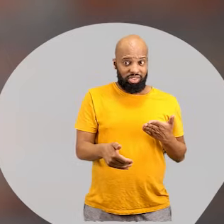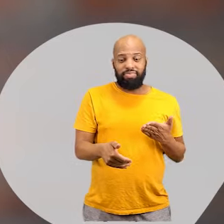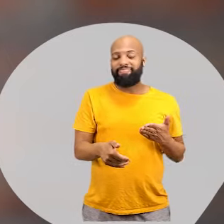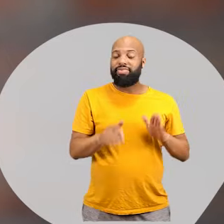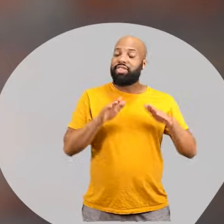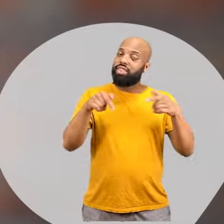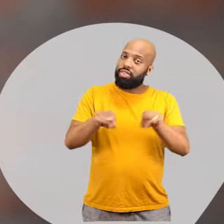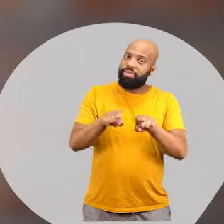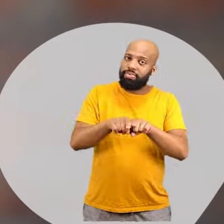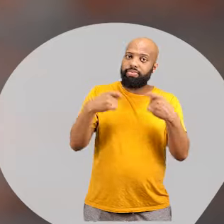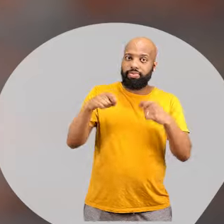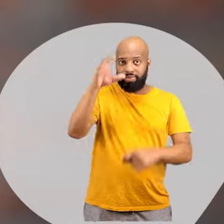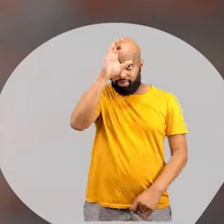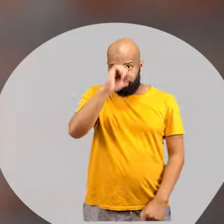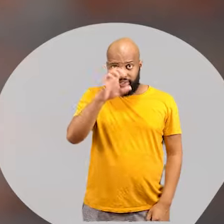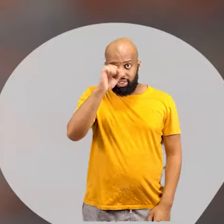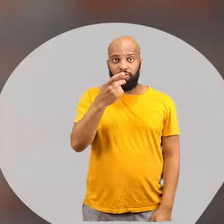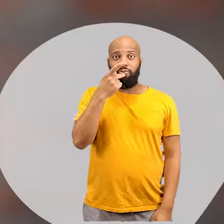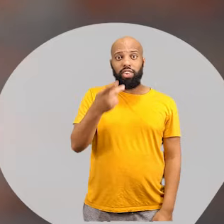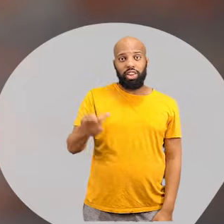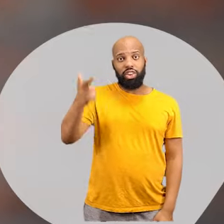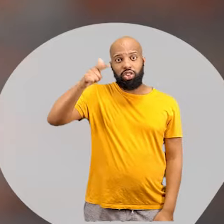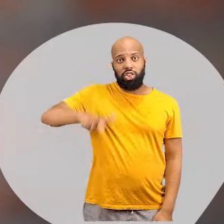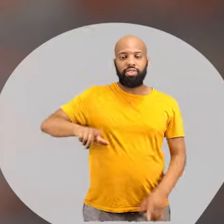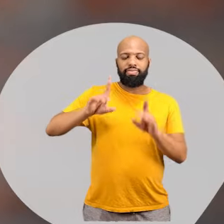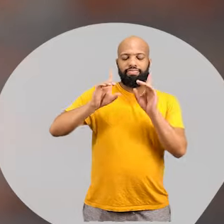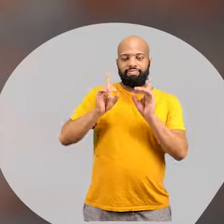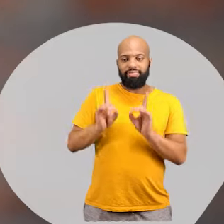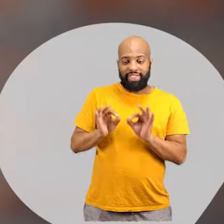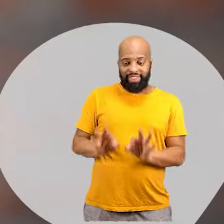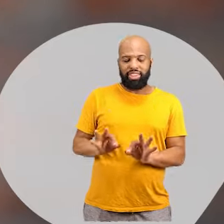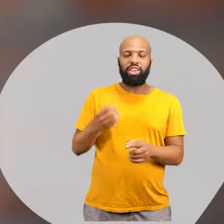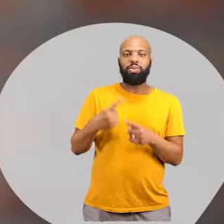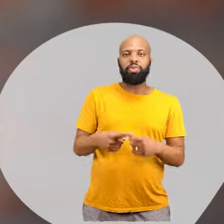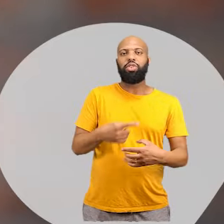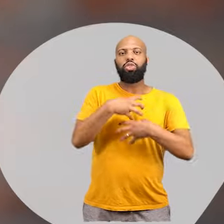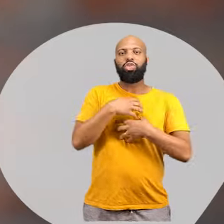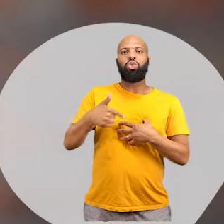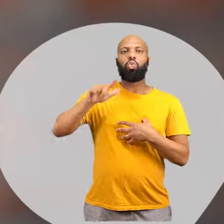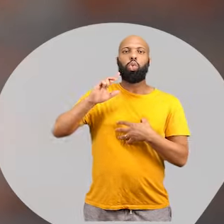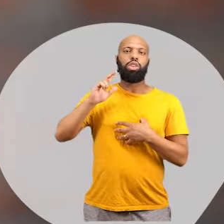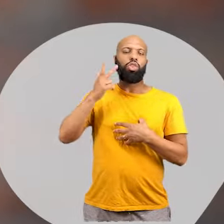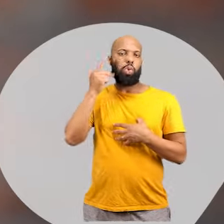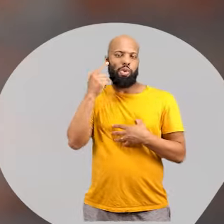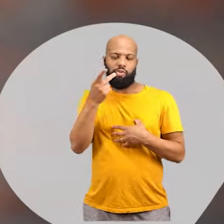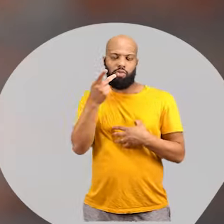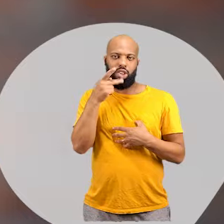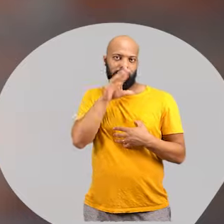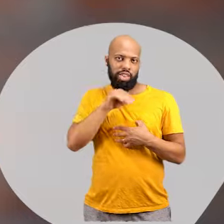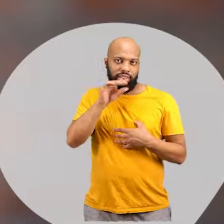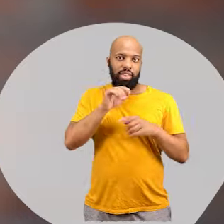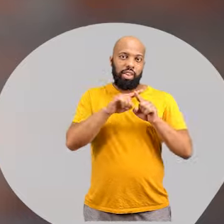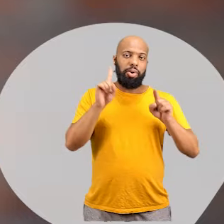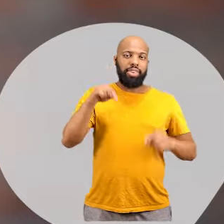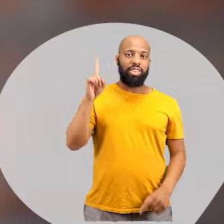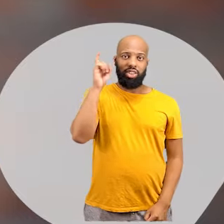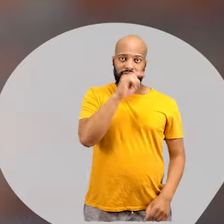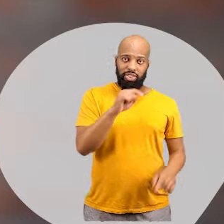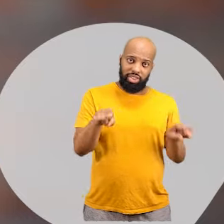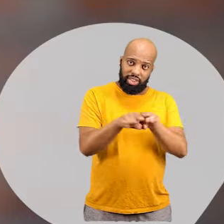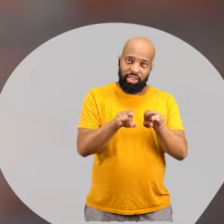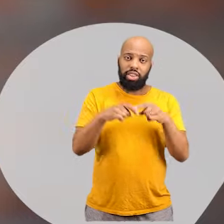reaprender a falar direito falar do jeito que vocês estão vendo agora que é o jeito que eu falava antes já normal mas é complicado também